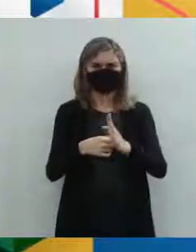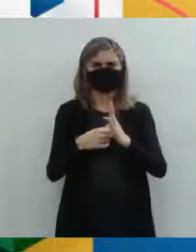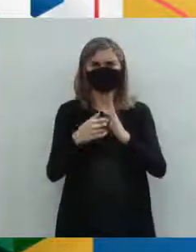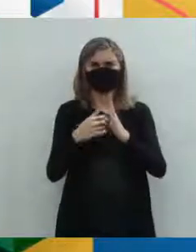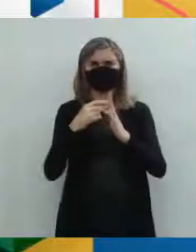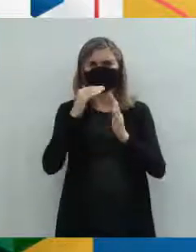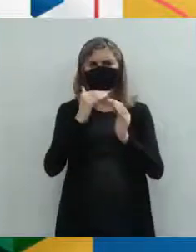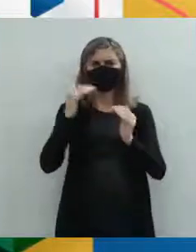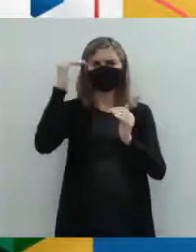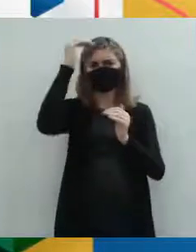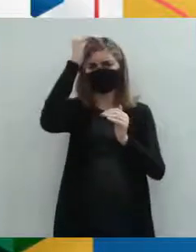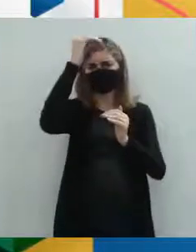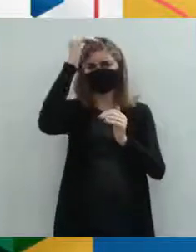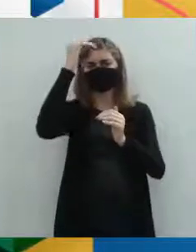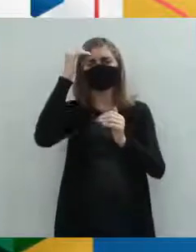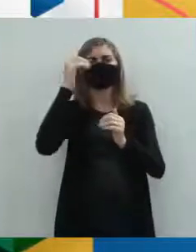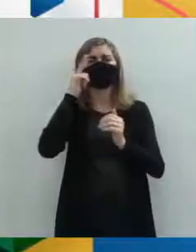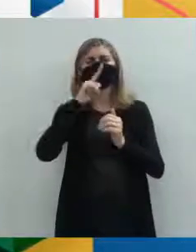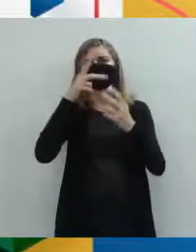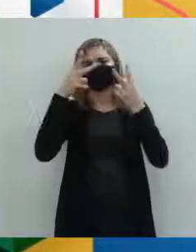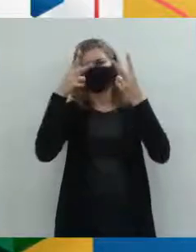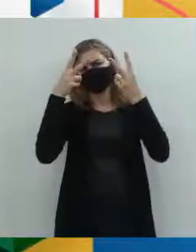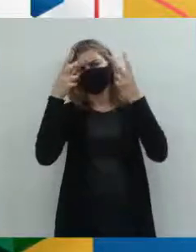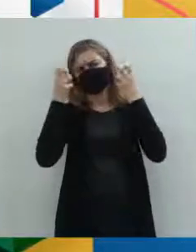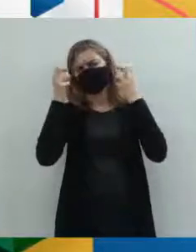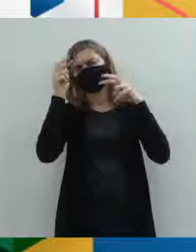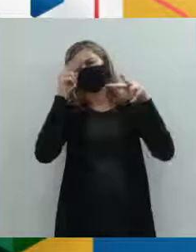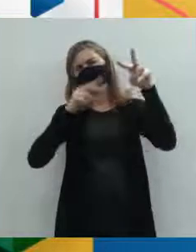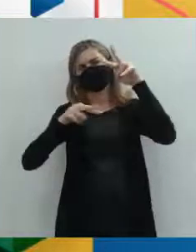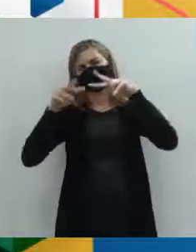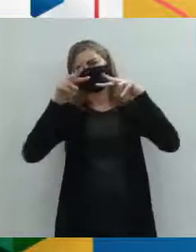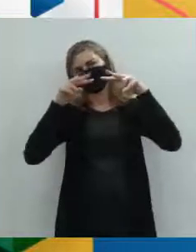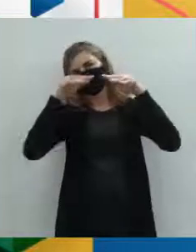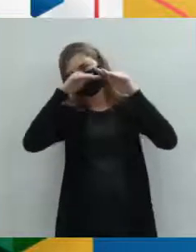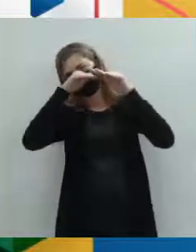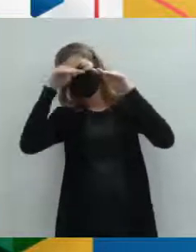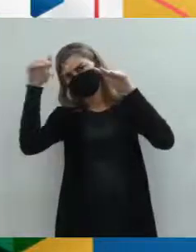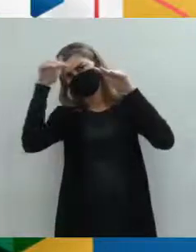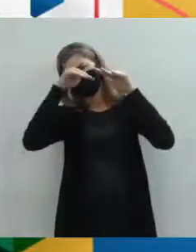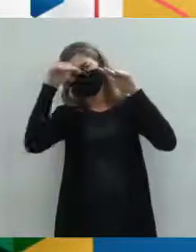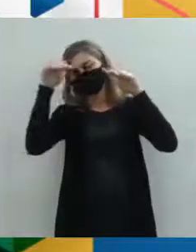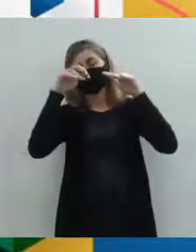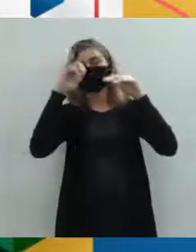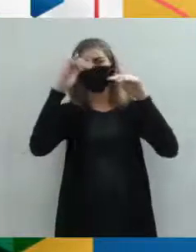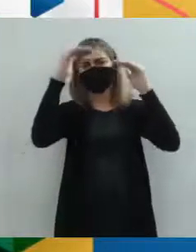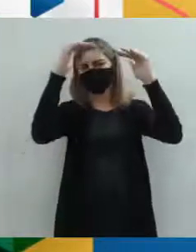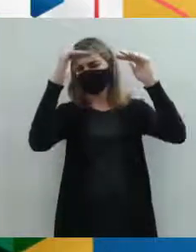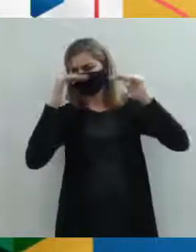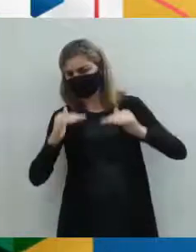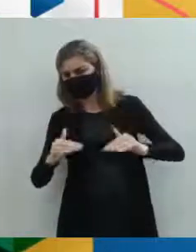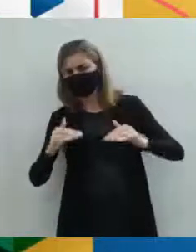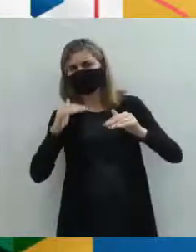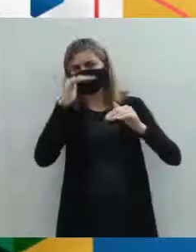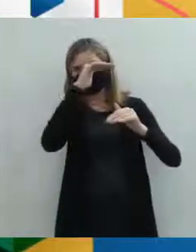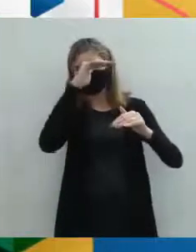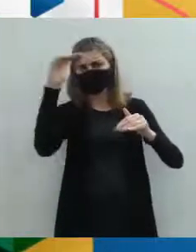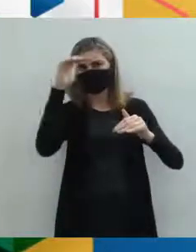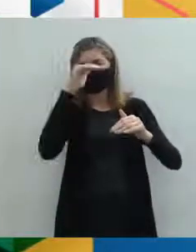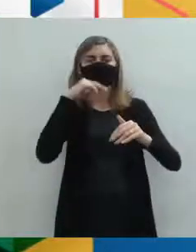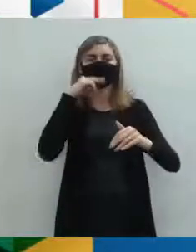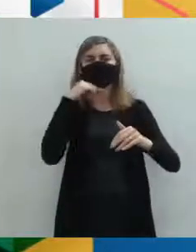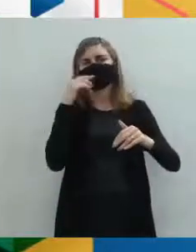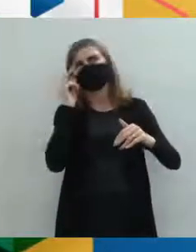da linha do horizonte, a gente consegue perceber e visualizar o fundo dessa caixa. Se ela estiver no meio da linha do